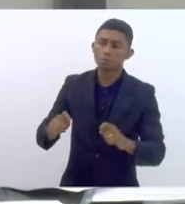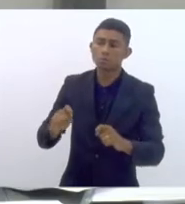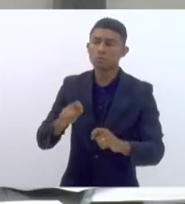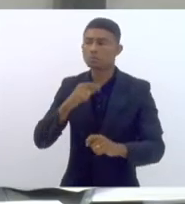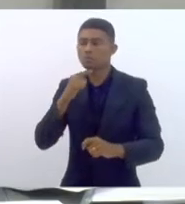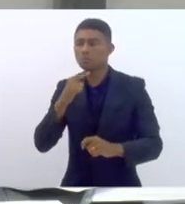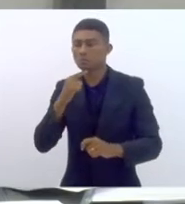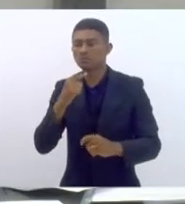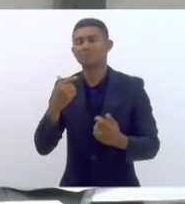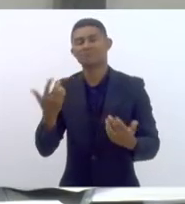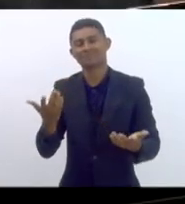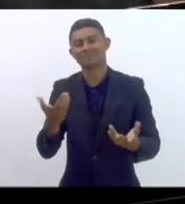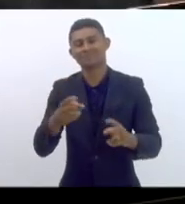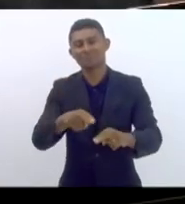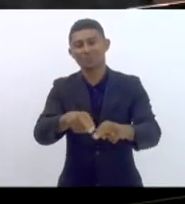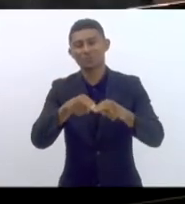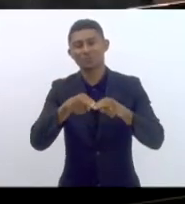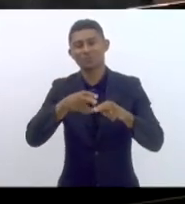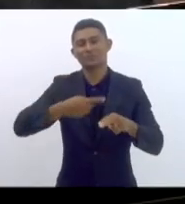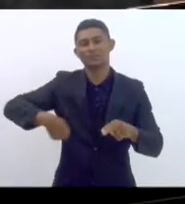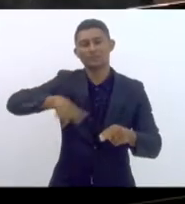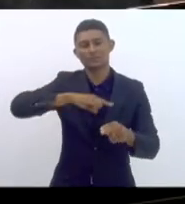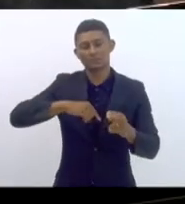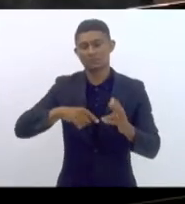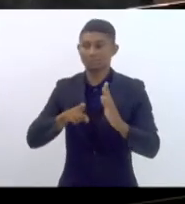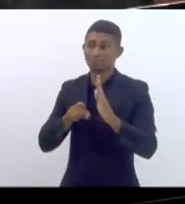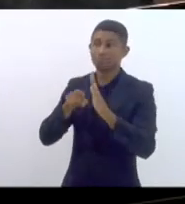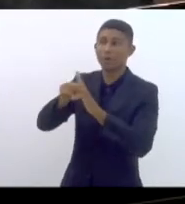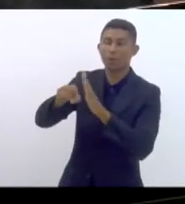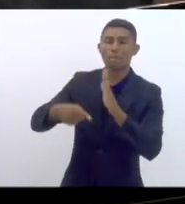para justificar o porquê